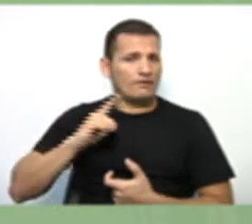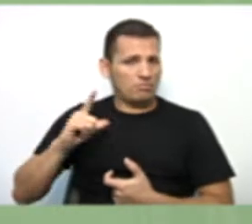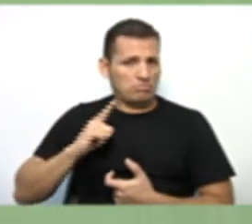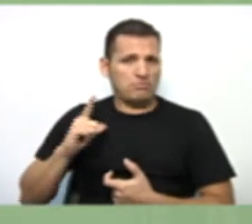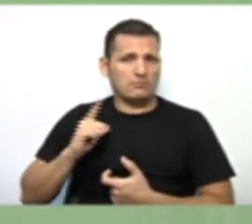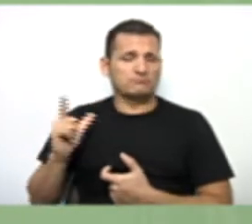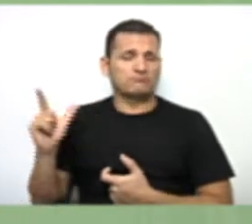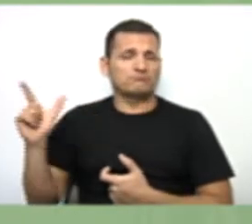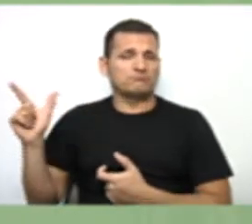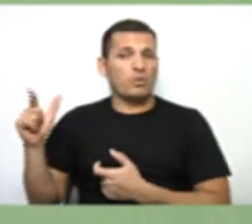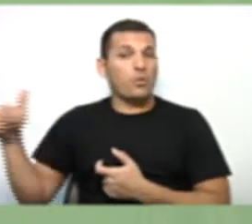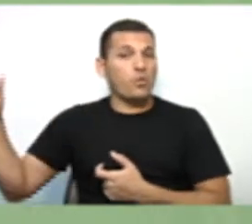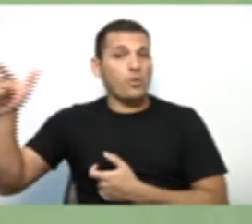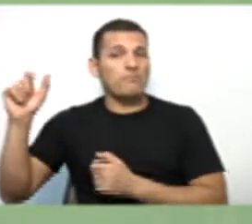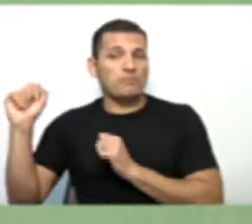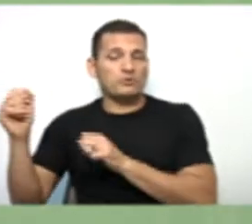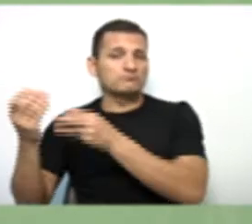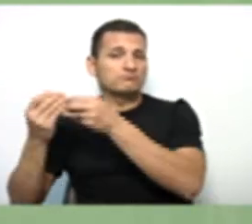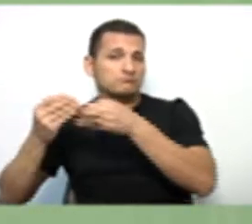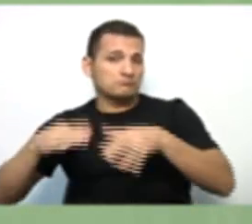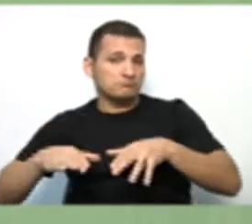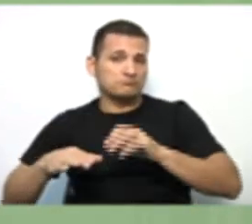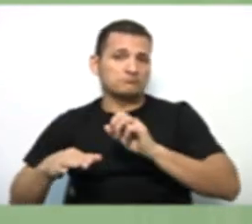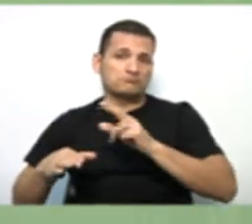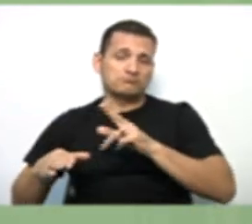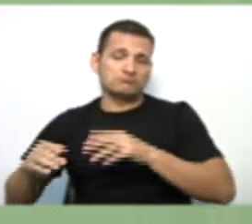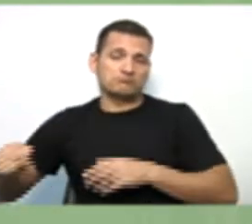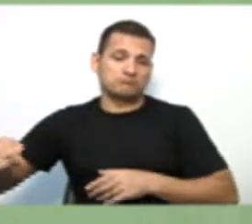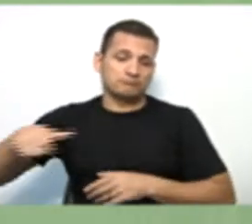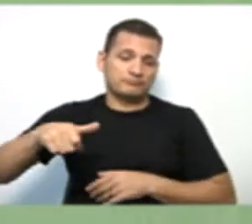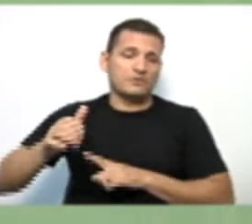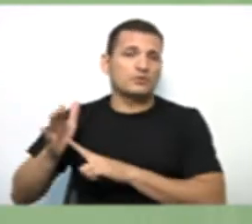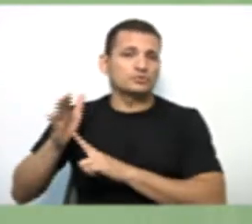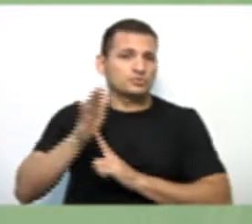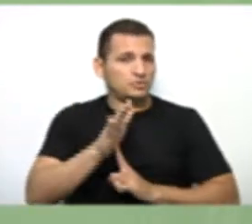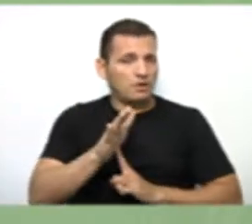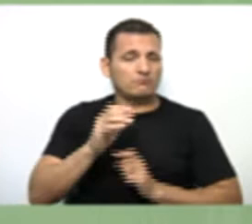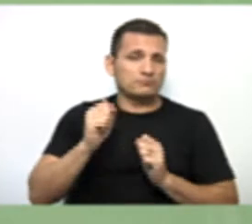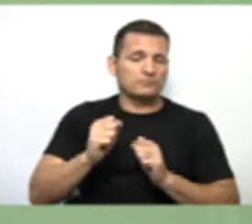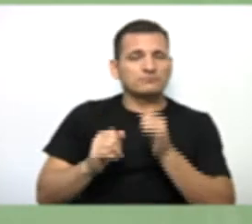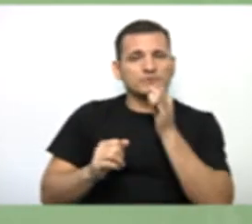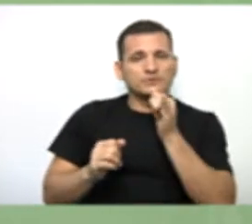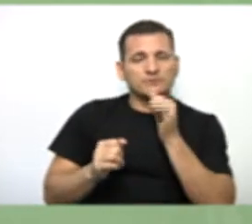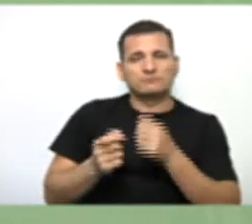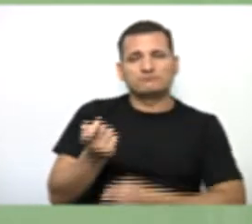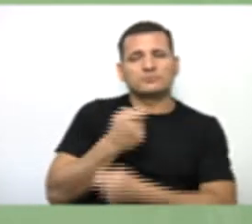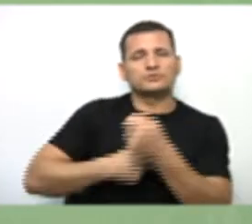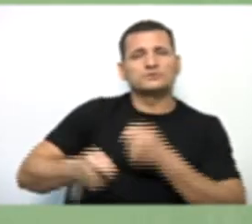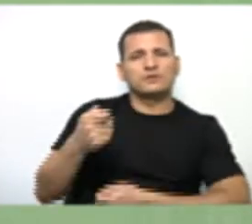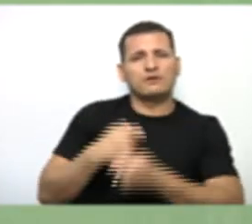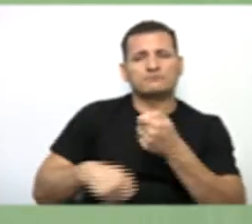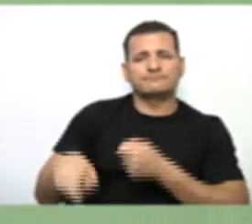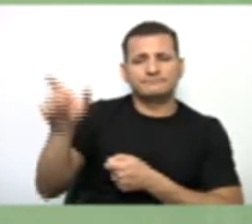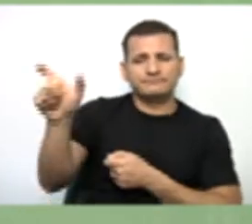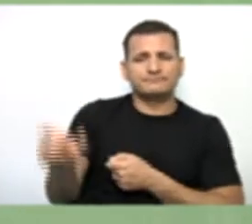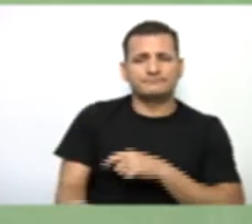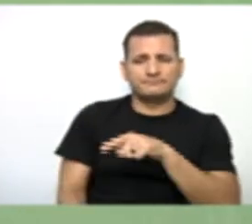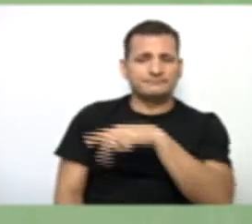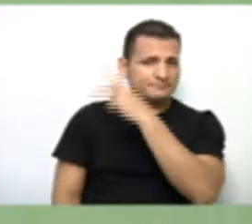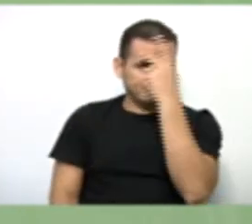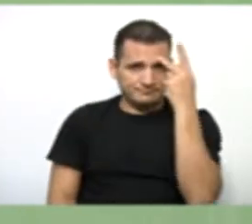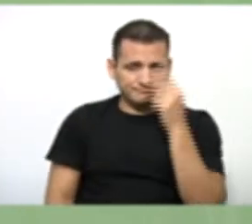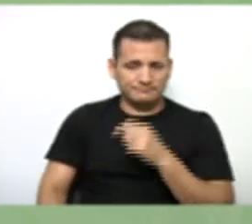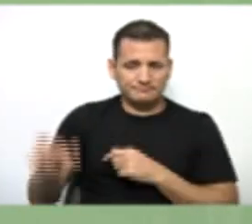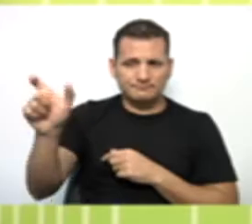podem prejudicar ou beneficiar a outra parte. Por exemplo, vai negociar não é, com uma pessoa e ela